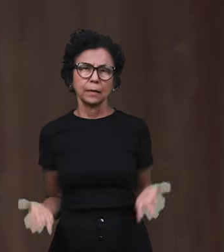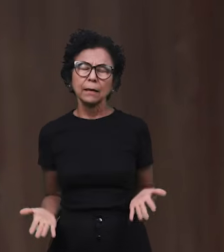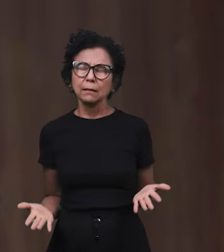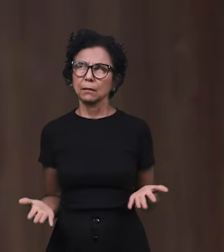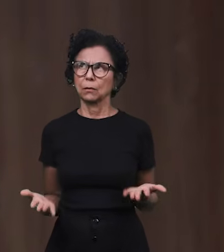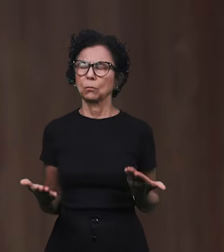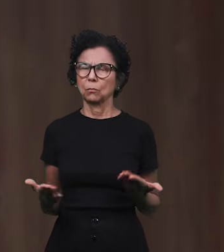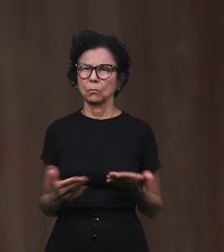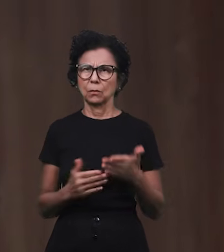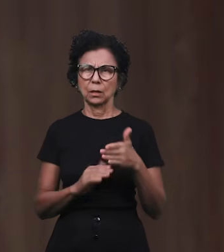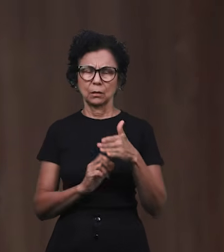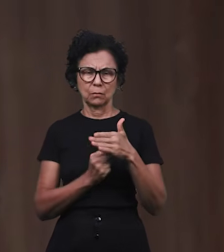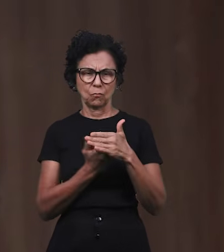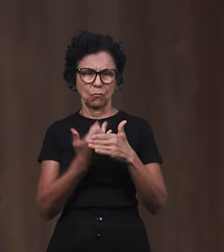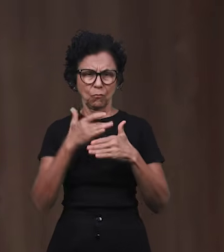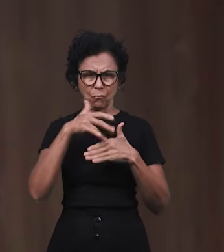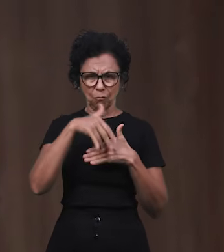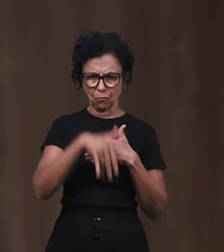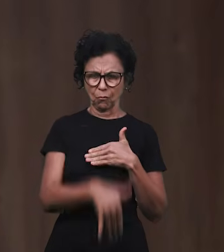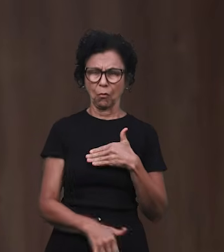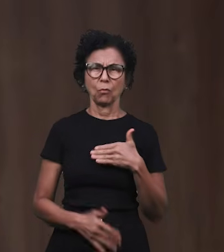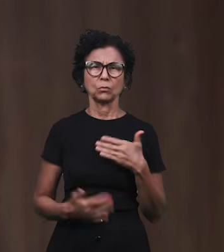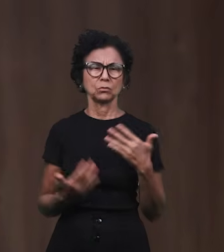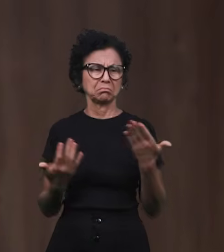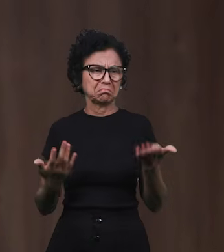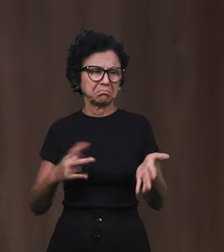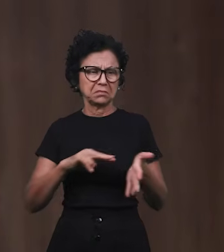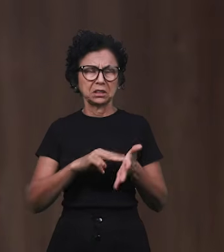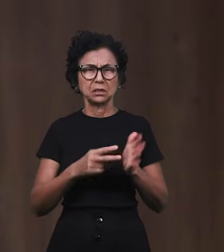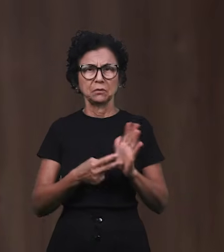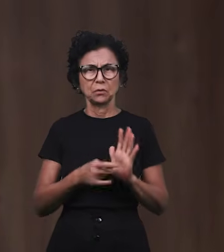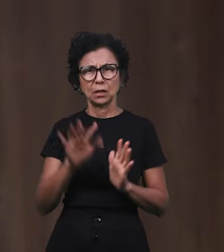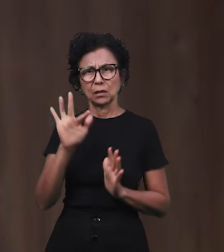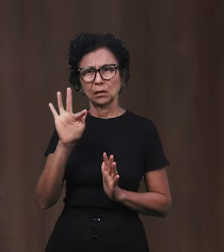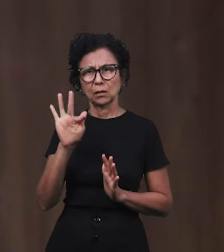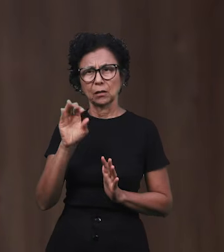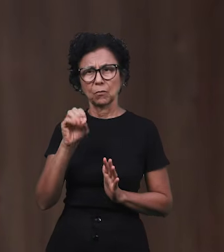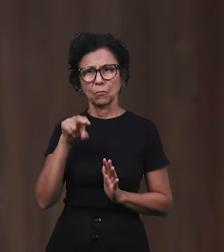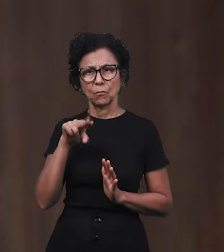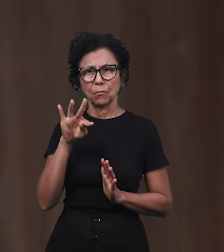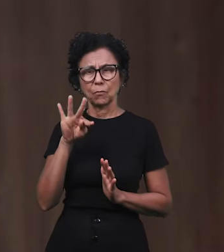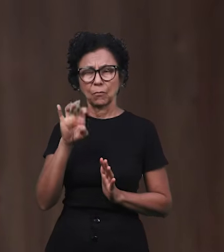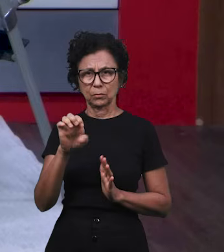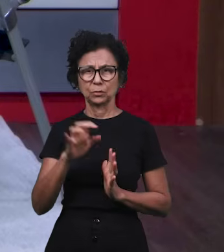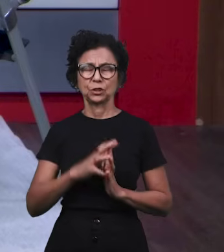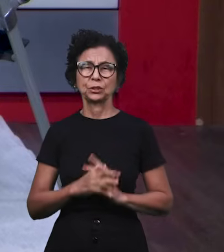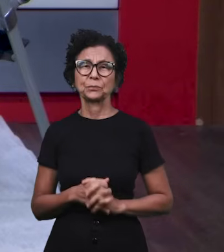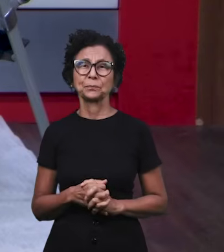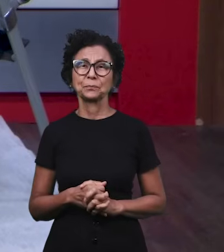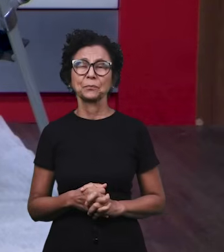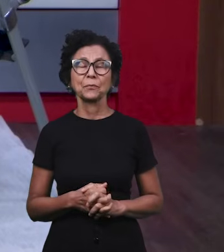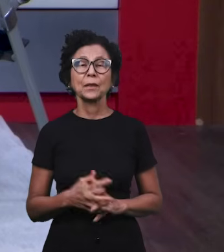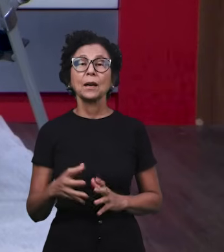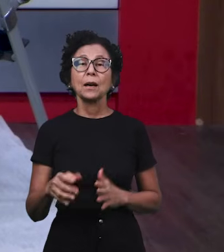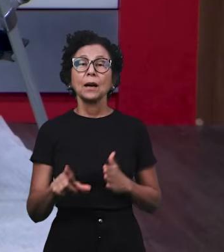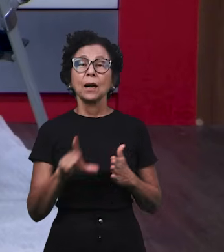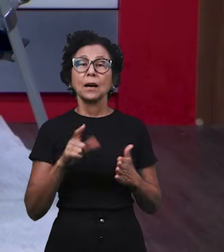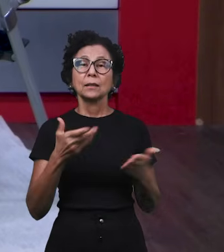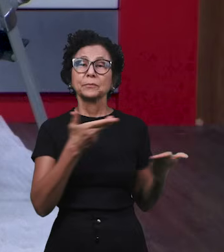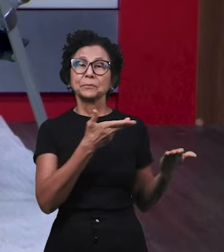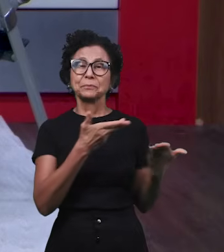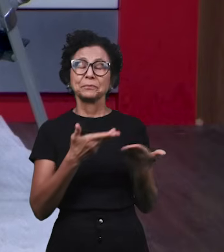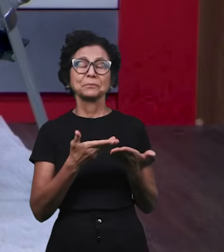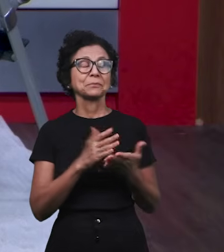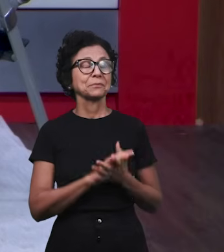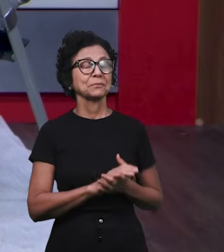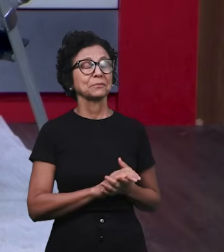que fonte é essa fonte significa o quê. Mas com isso, vamos abrir a câmera, vamos falar aqui com a nossa amiga, a